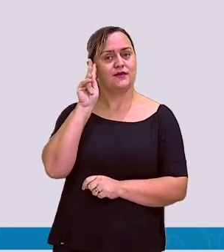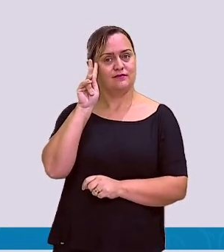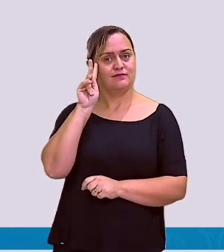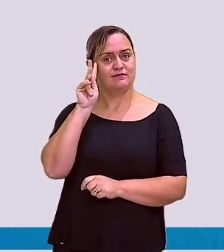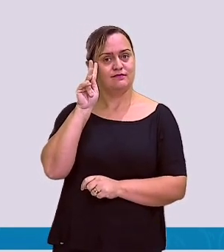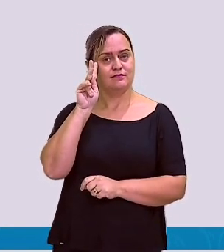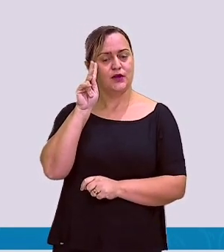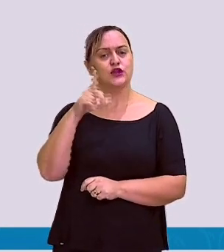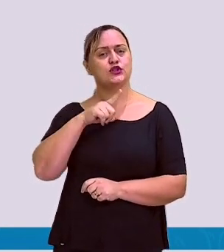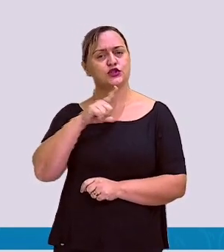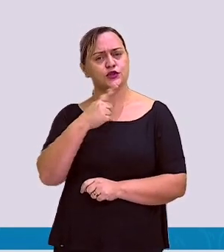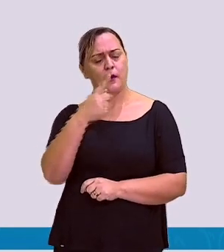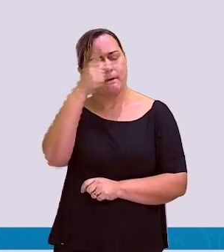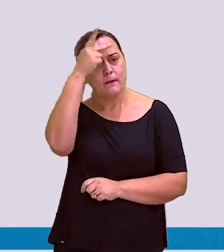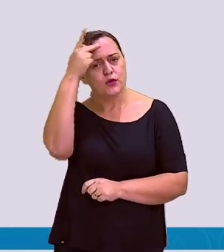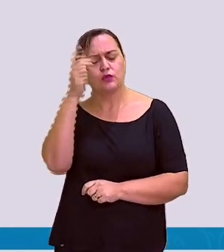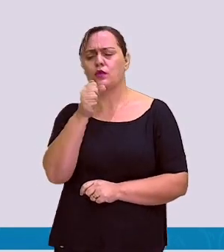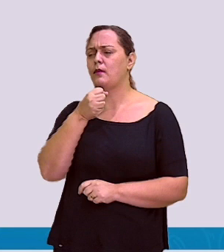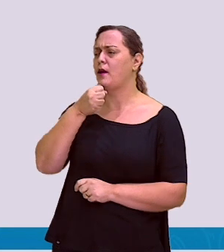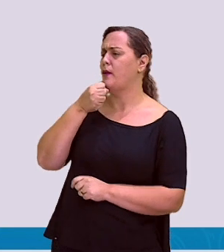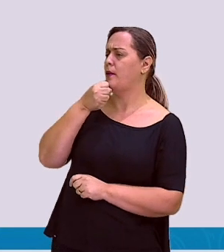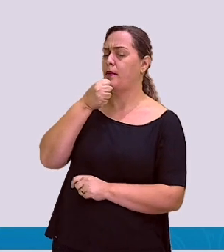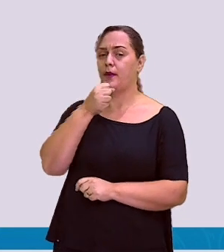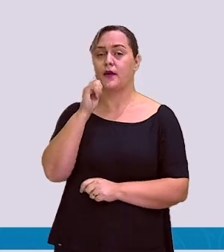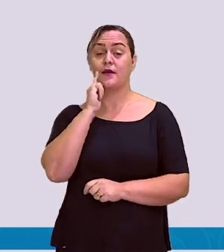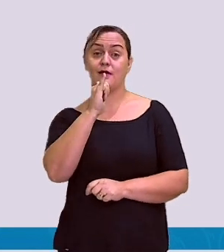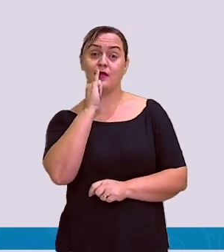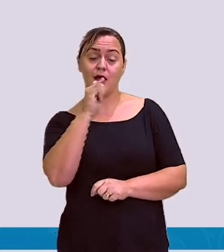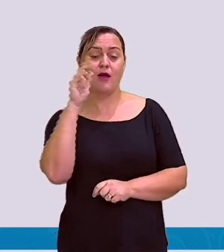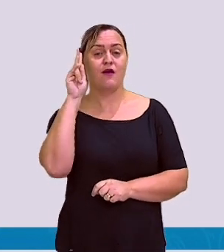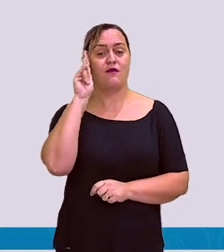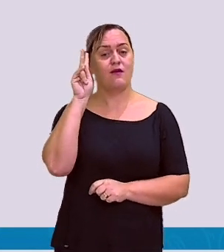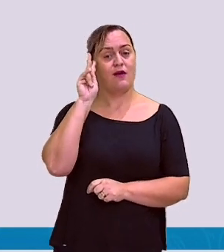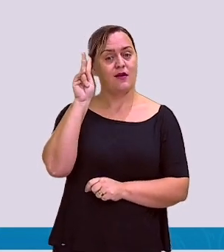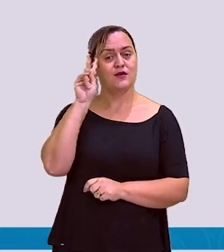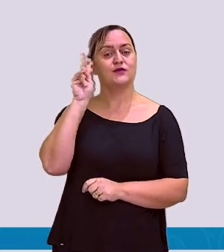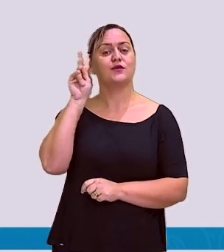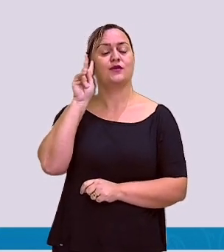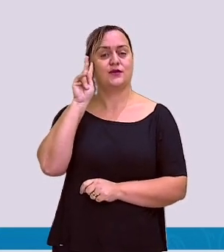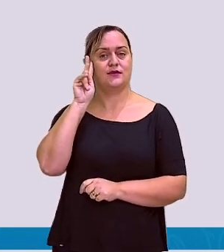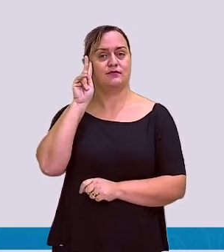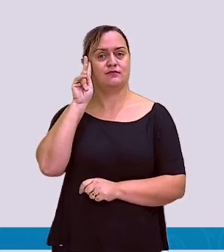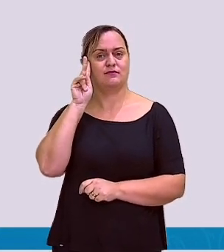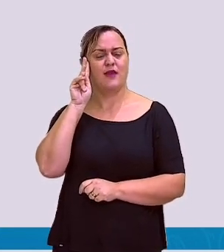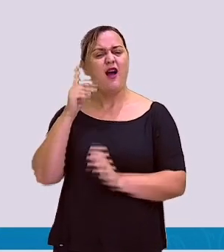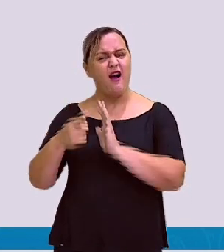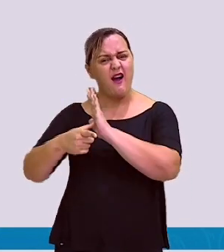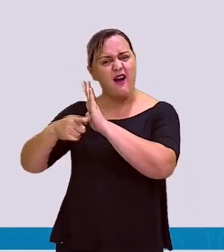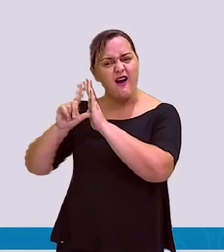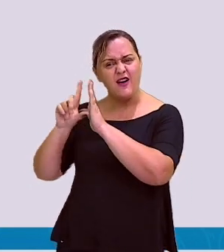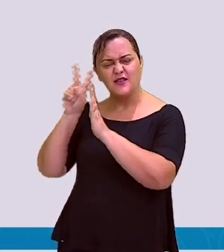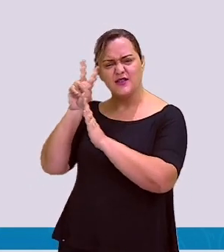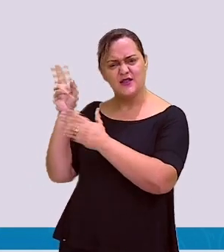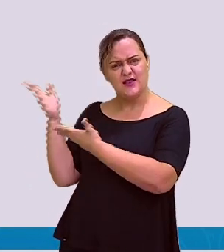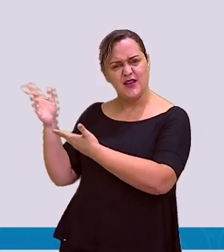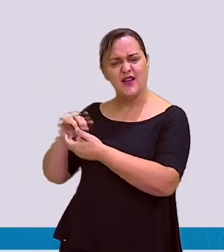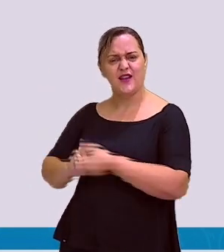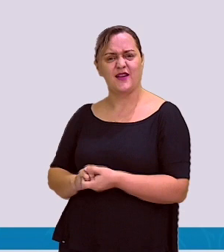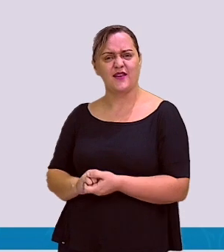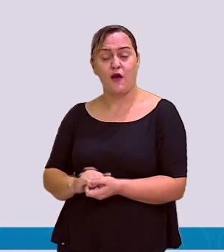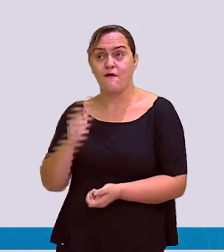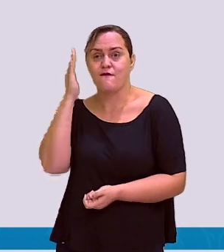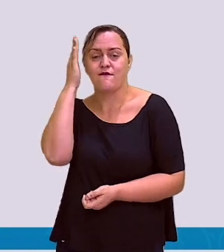usada em ambientes acadêmicos. A Lanterna Mágica tornou um sucesso em feiras